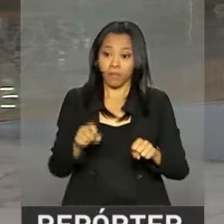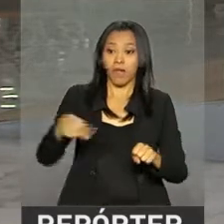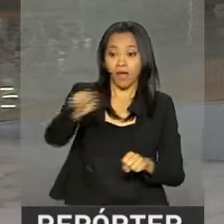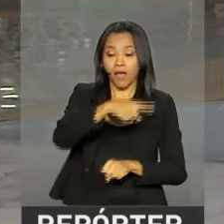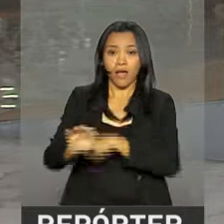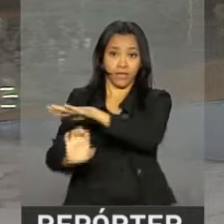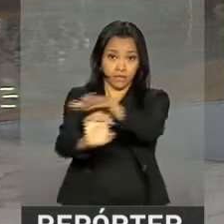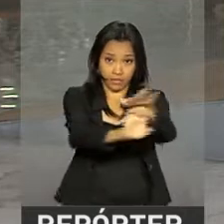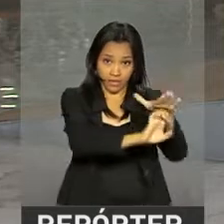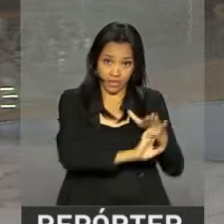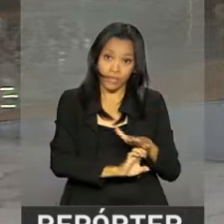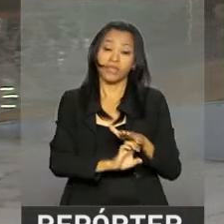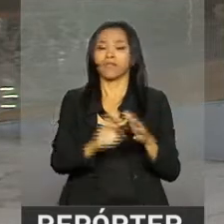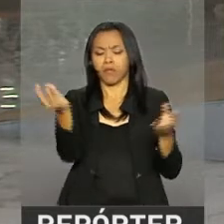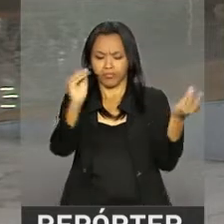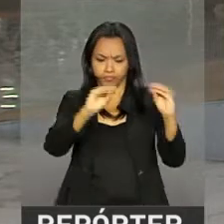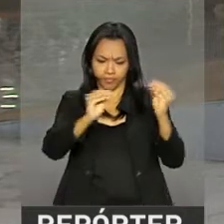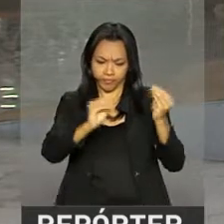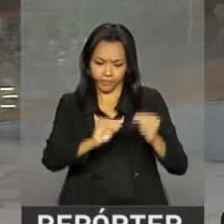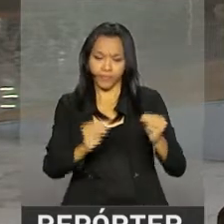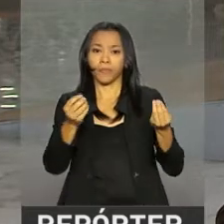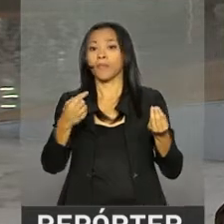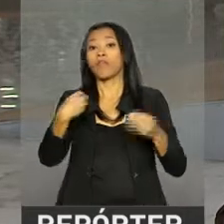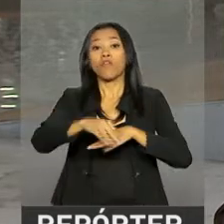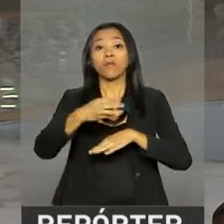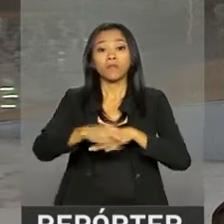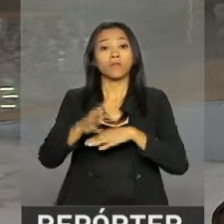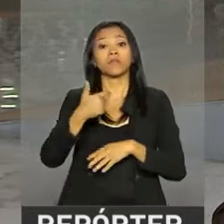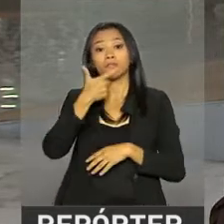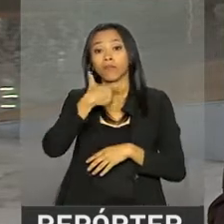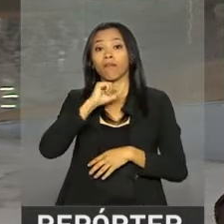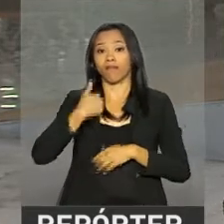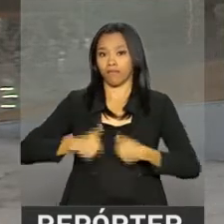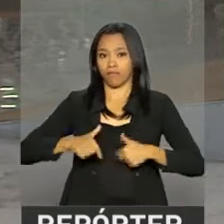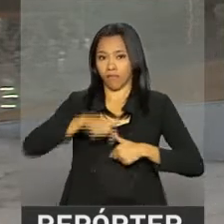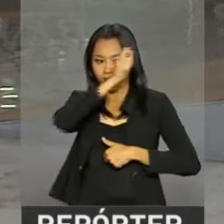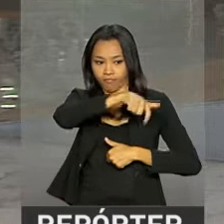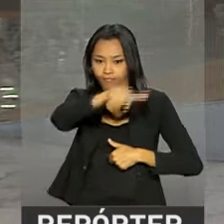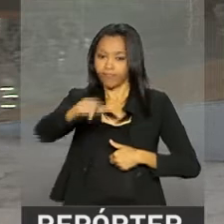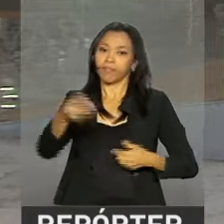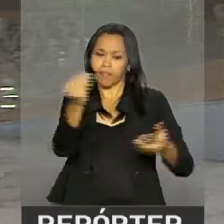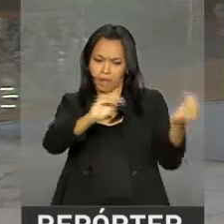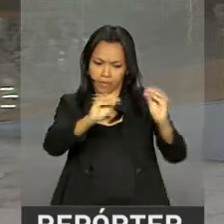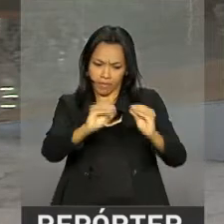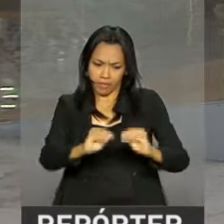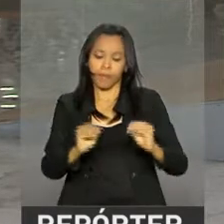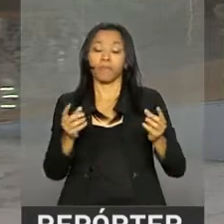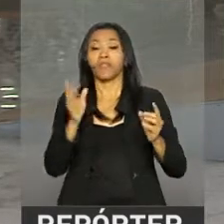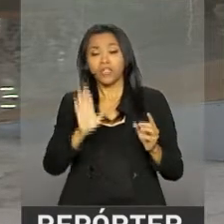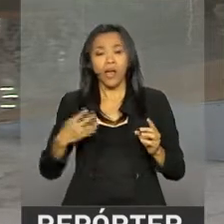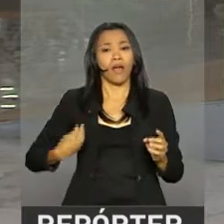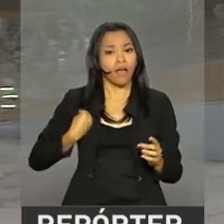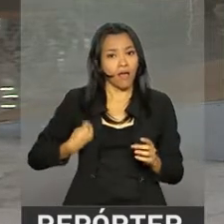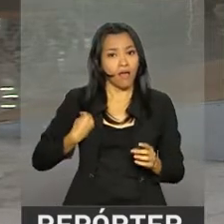enviar digitalmente informações relativas aos trabalhadores. Todos esses dados, eles já